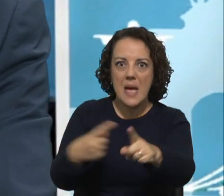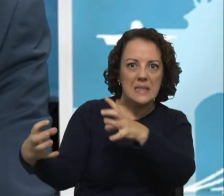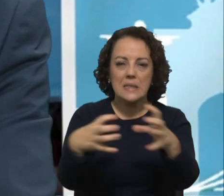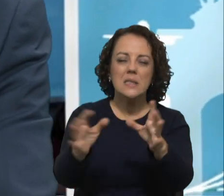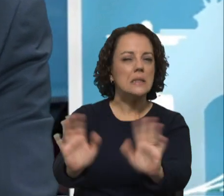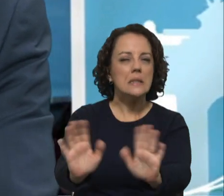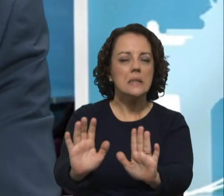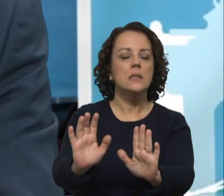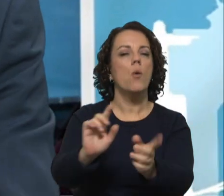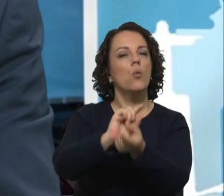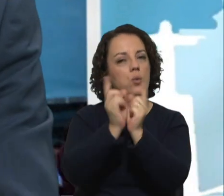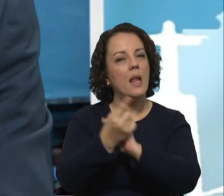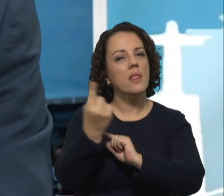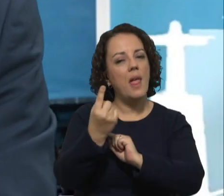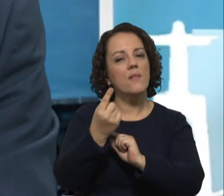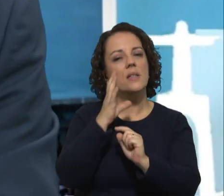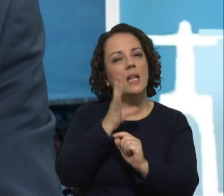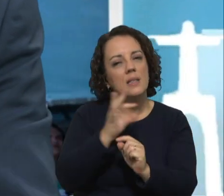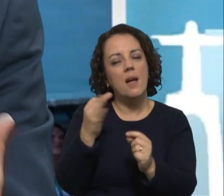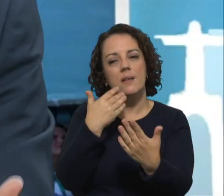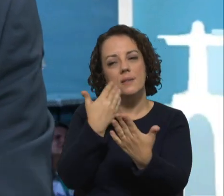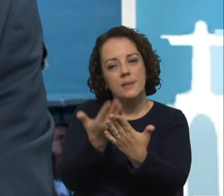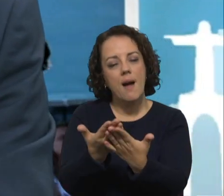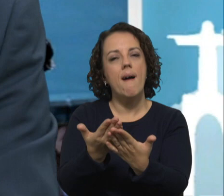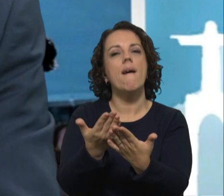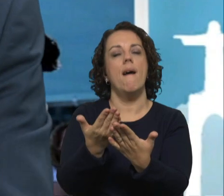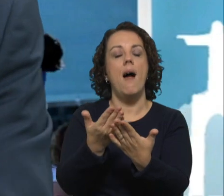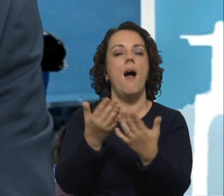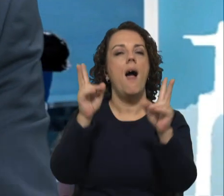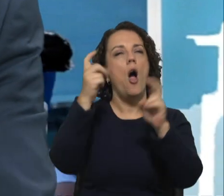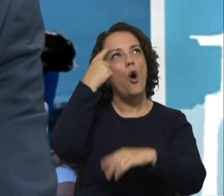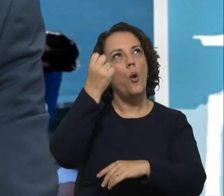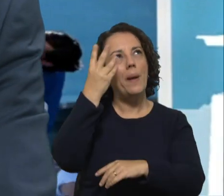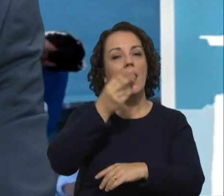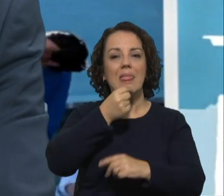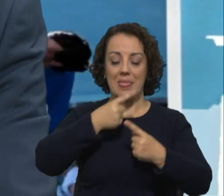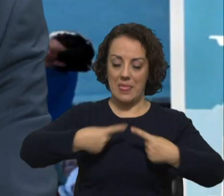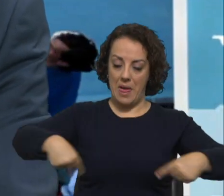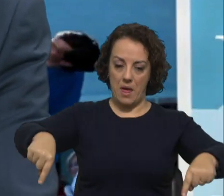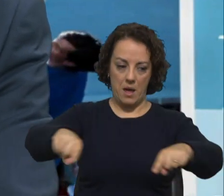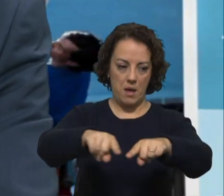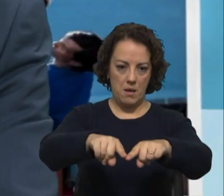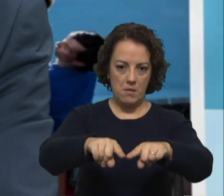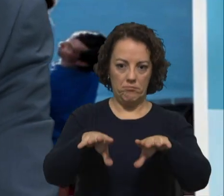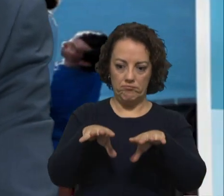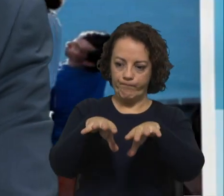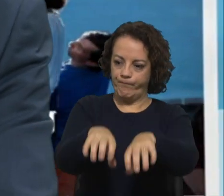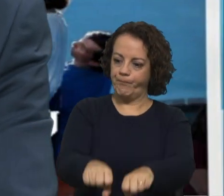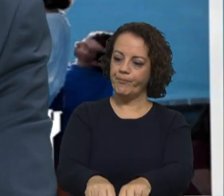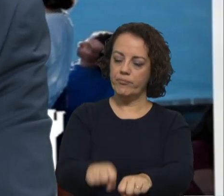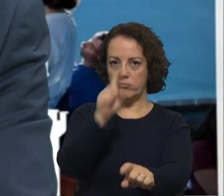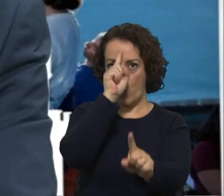compreensão, como digo, da posse da terra, da presença na Terra Santa, que ajude à paz,